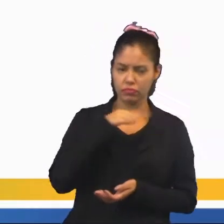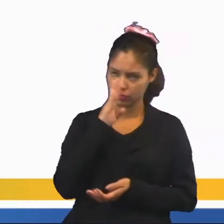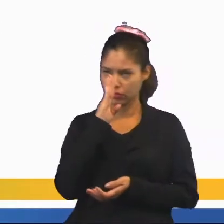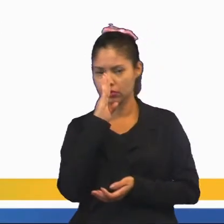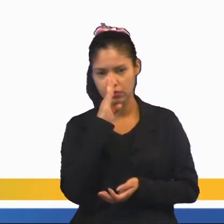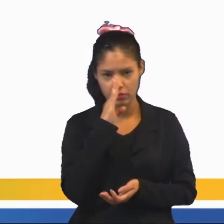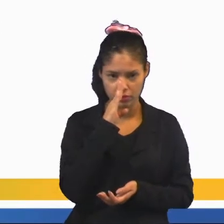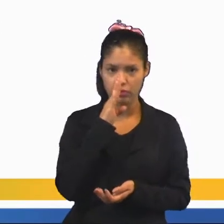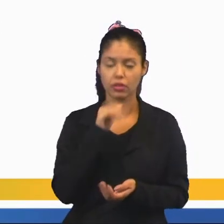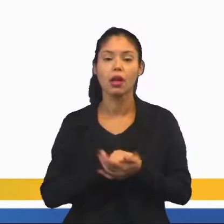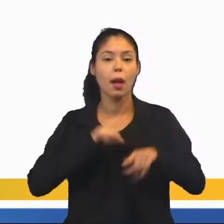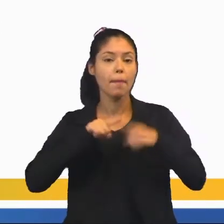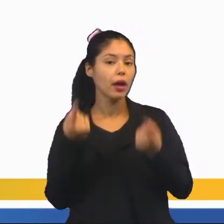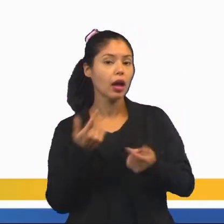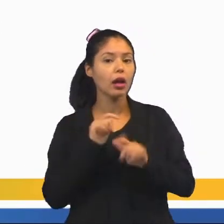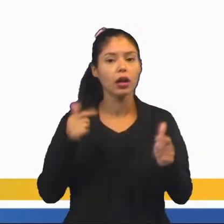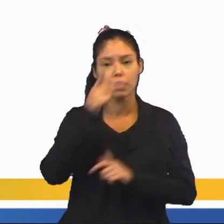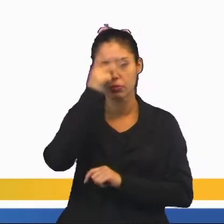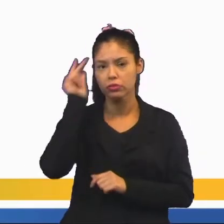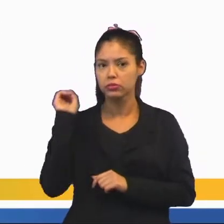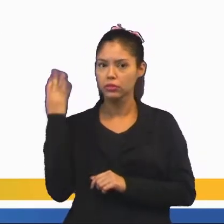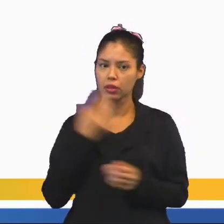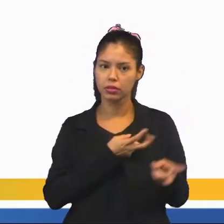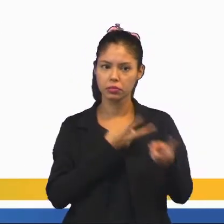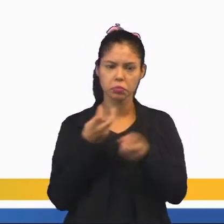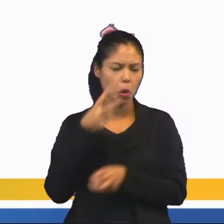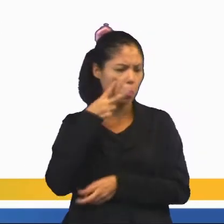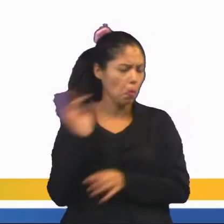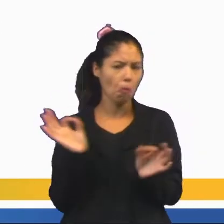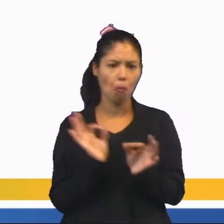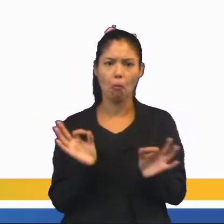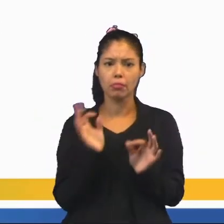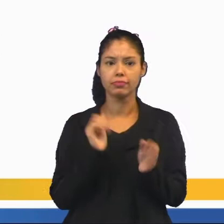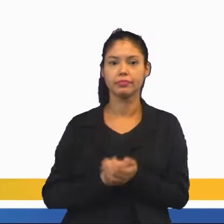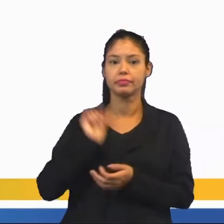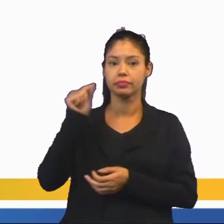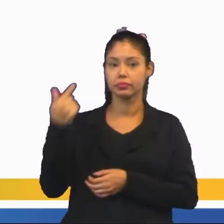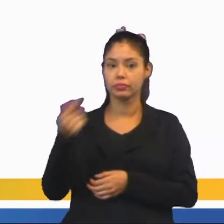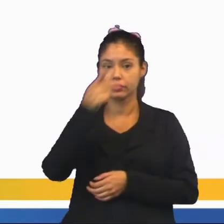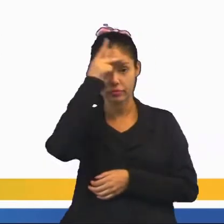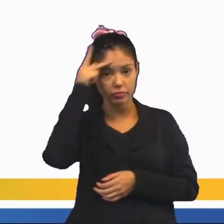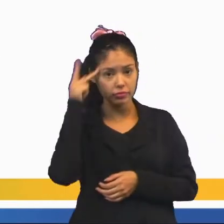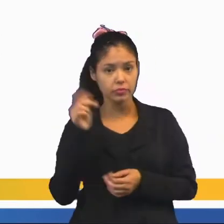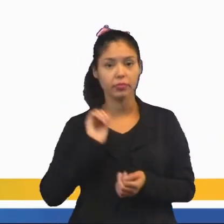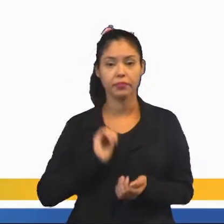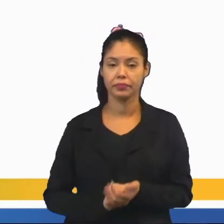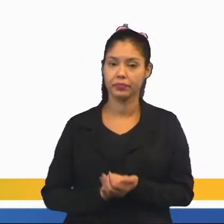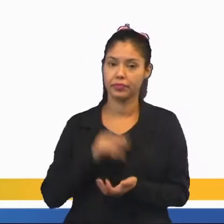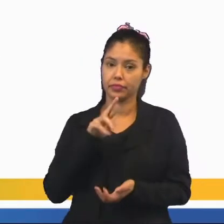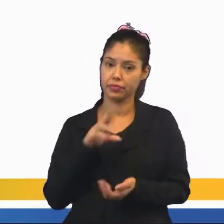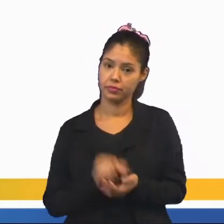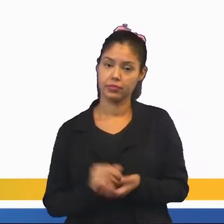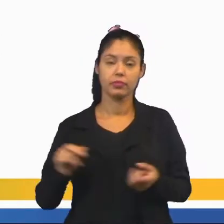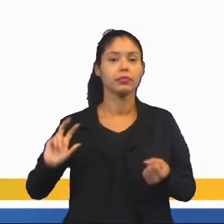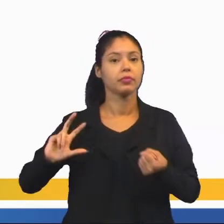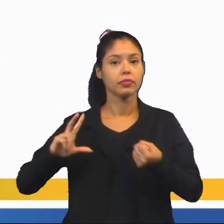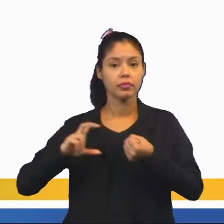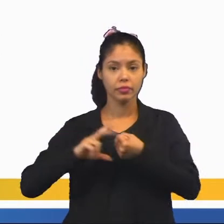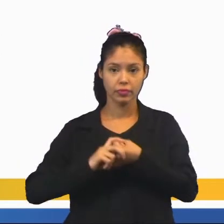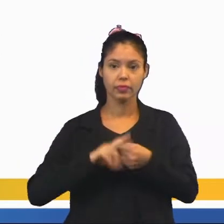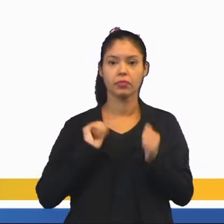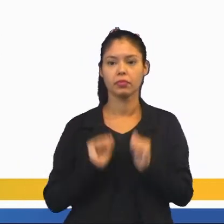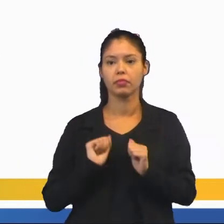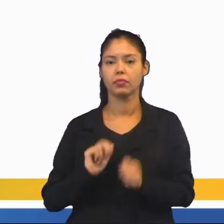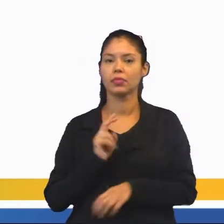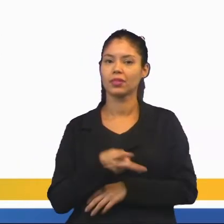febre e mal-estar. Por isso, a maioria dos casos passa despercebido. Depois disso, a pessoa infectada pelo